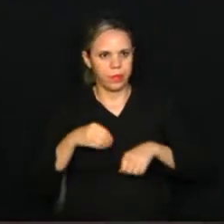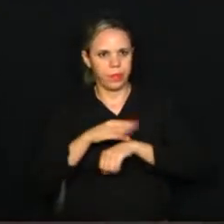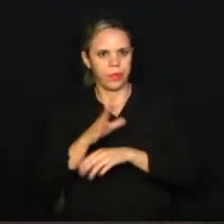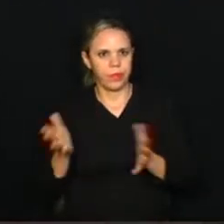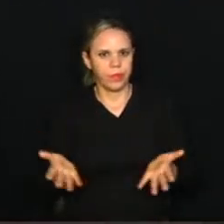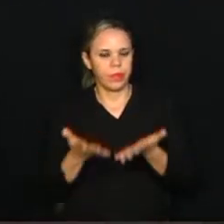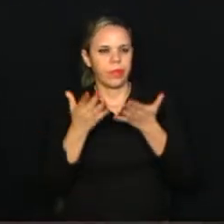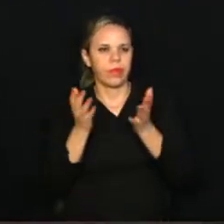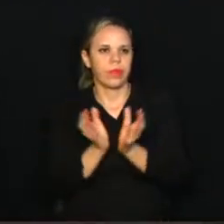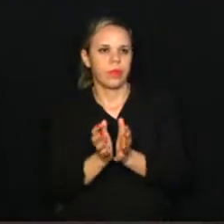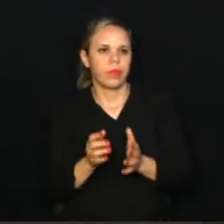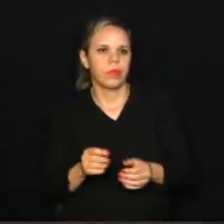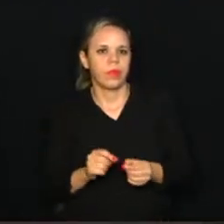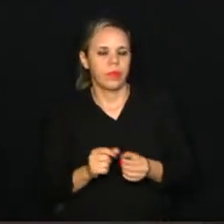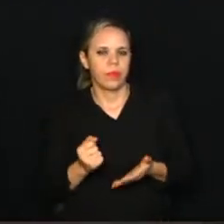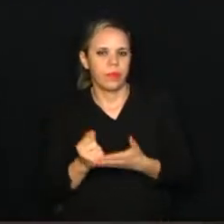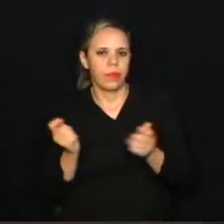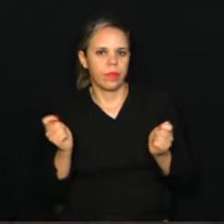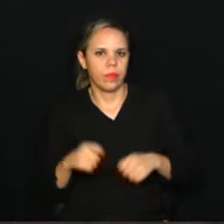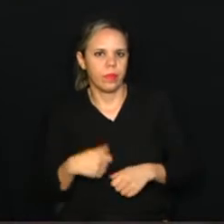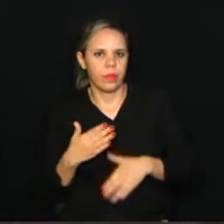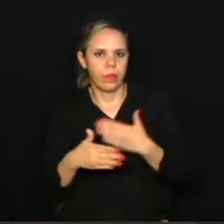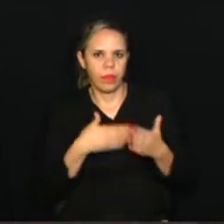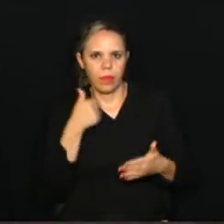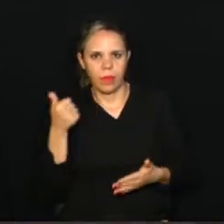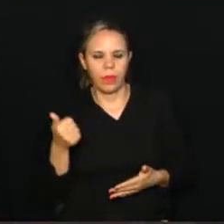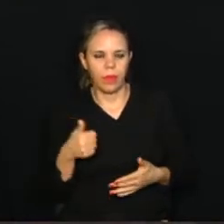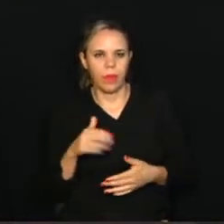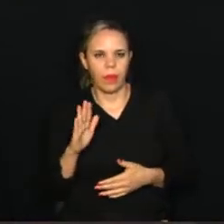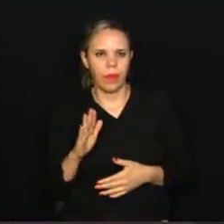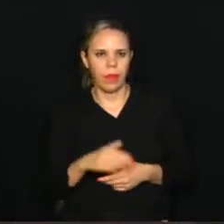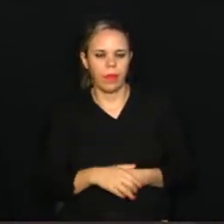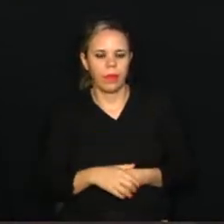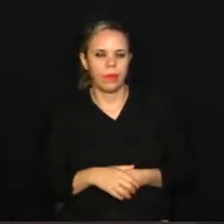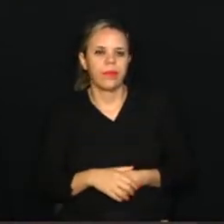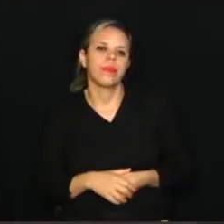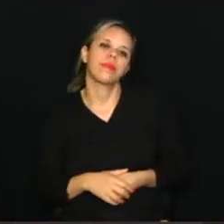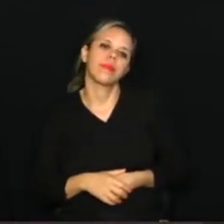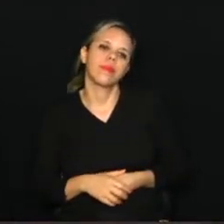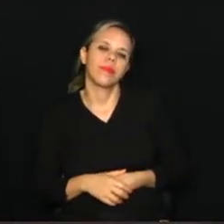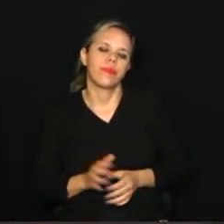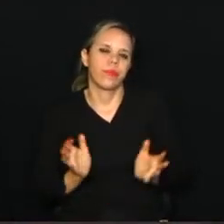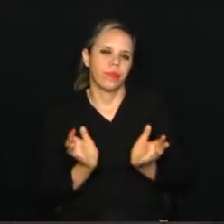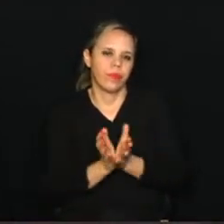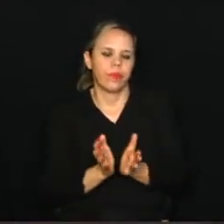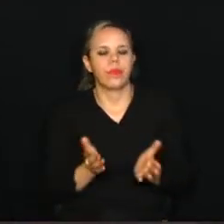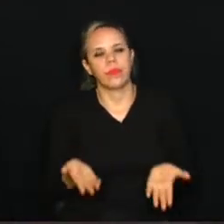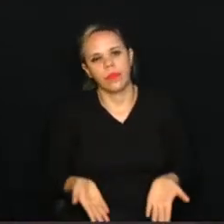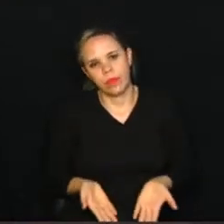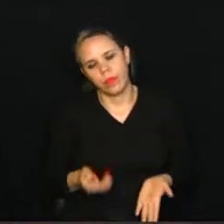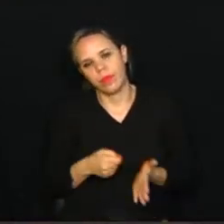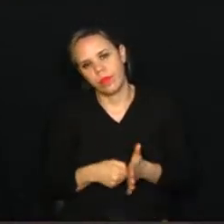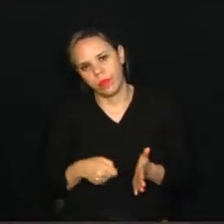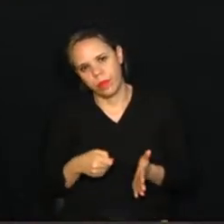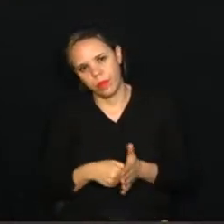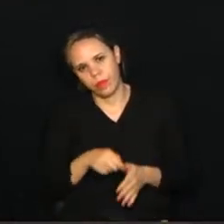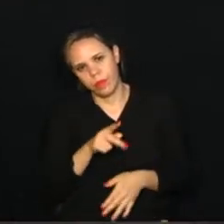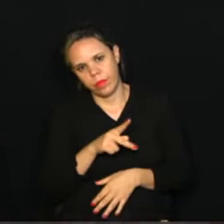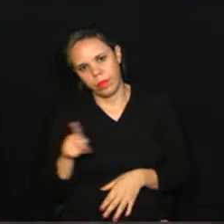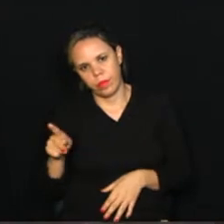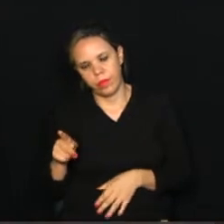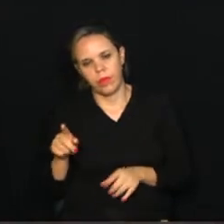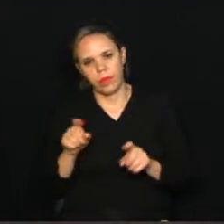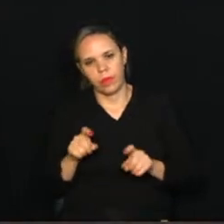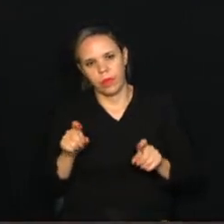comissão, vai fazer o possível para cada vez melhorar mais, né, não só na comissão a questão da presidência de